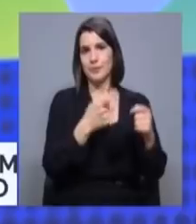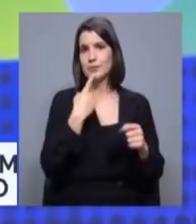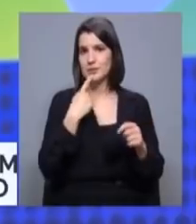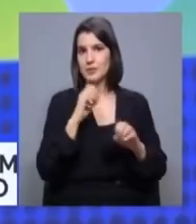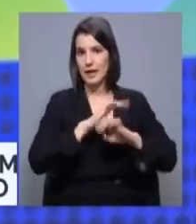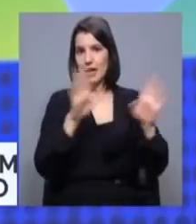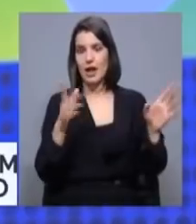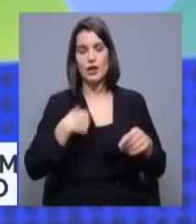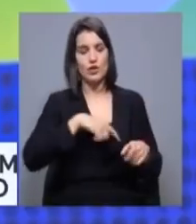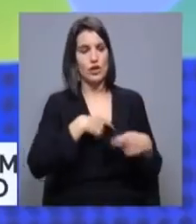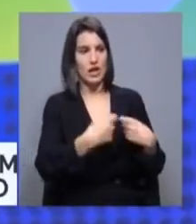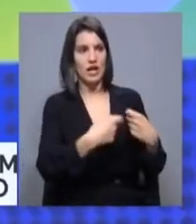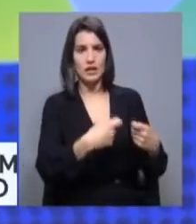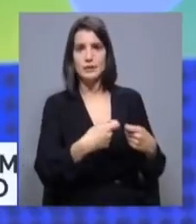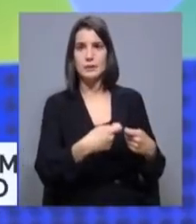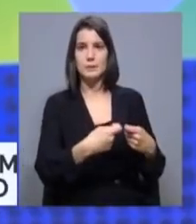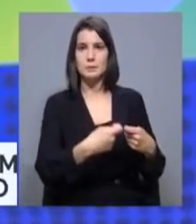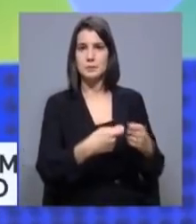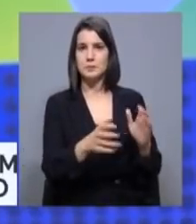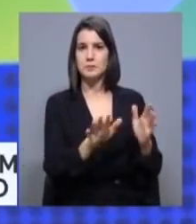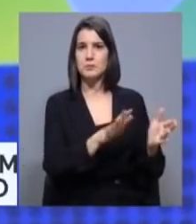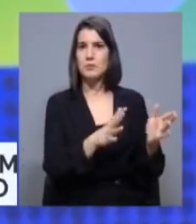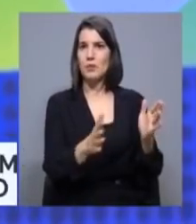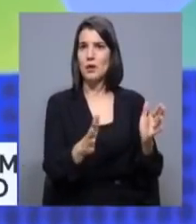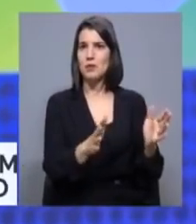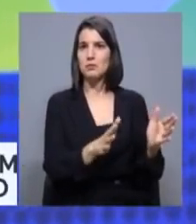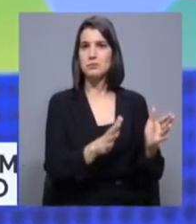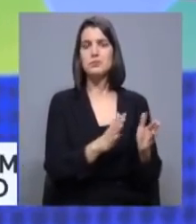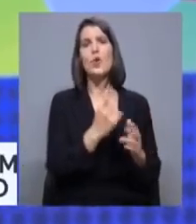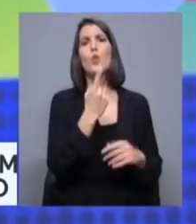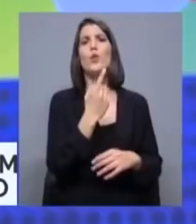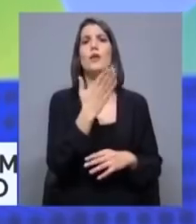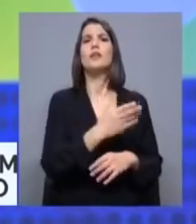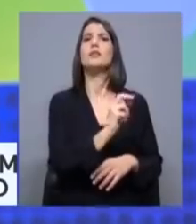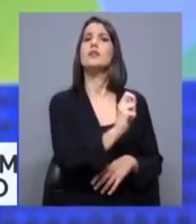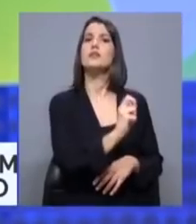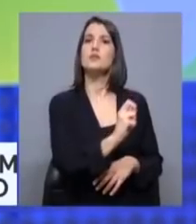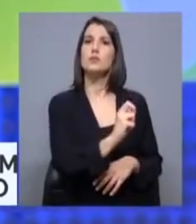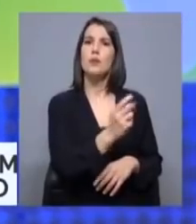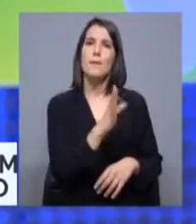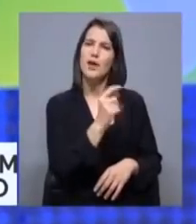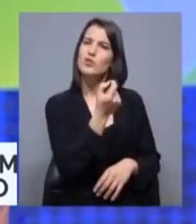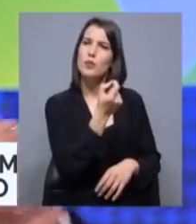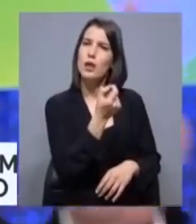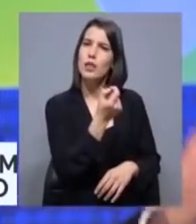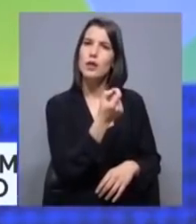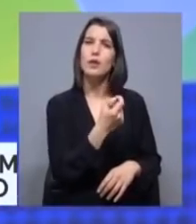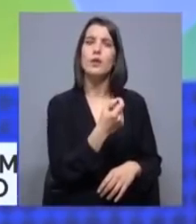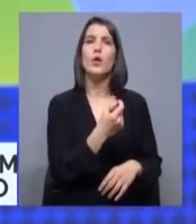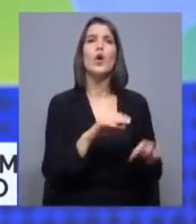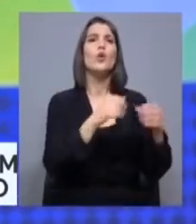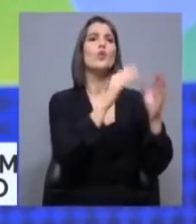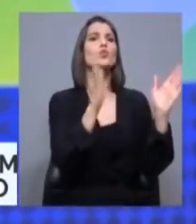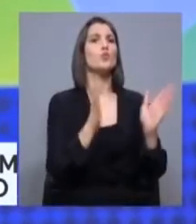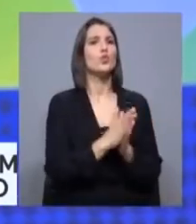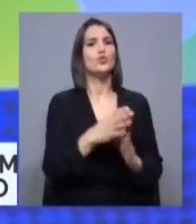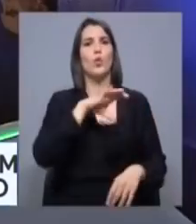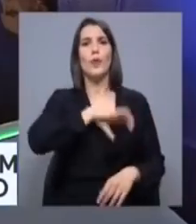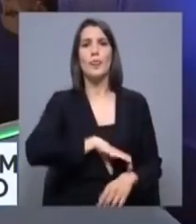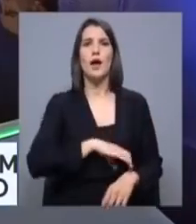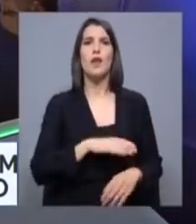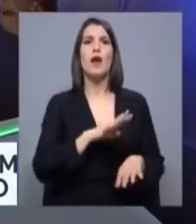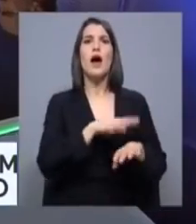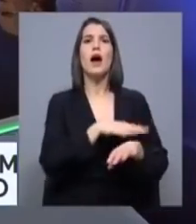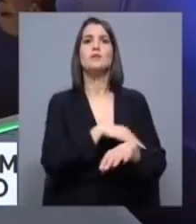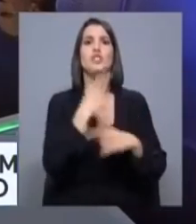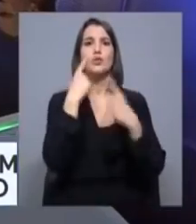ideia a gastamos acerca O que é um terço um bocadinho é mais do que um tempo todos os salários da administração poder